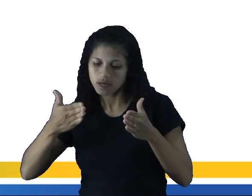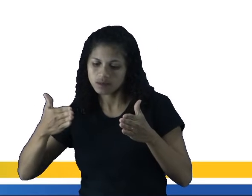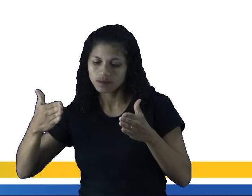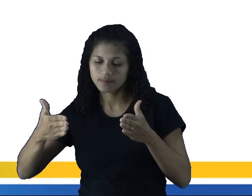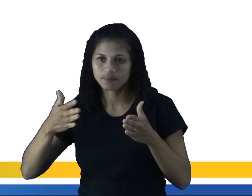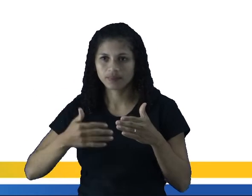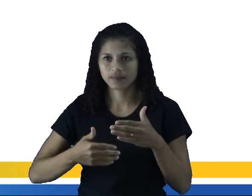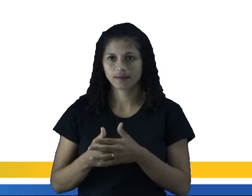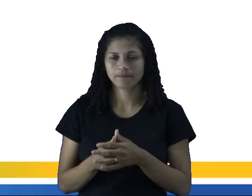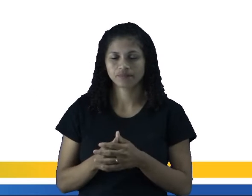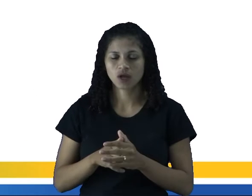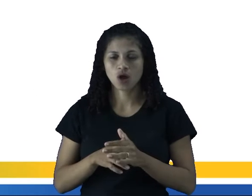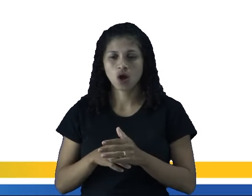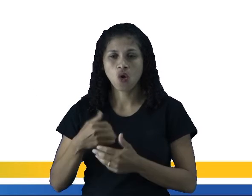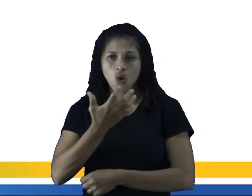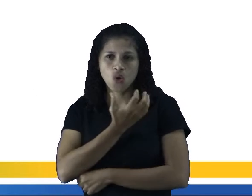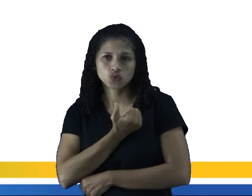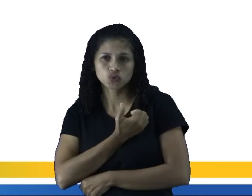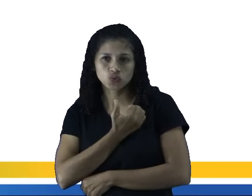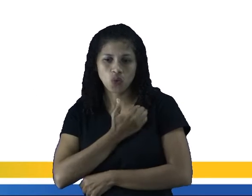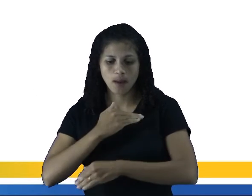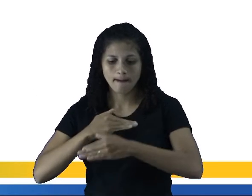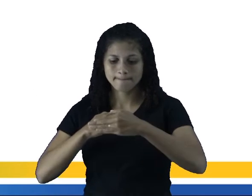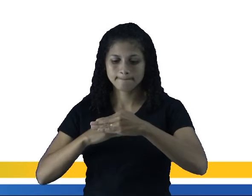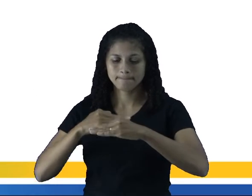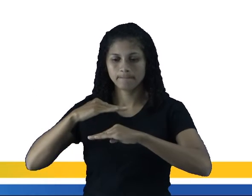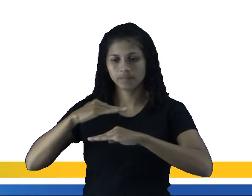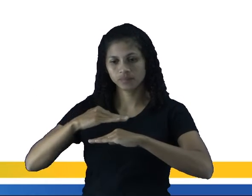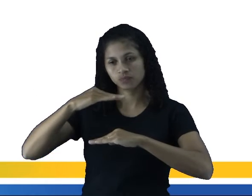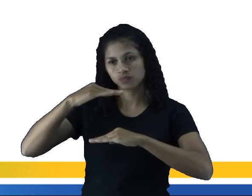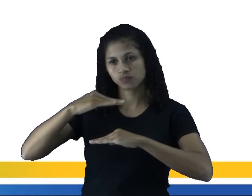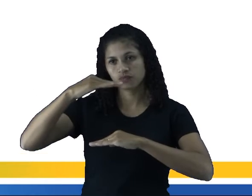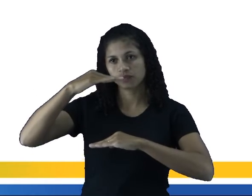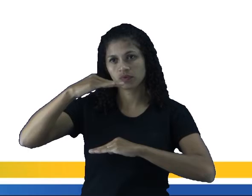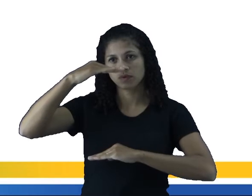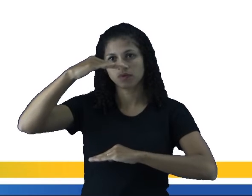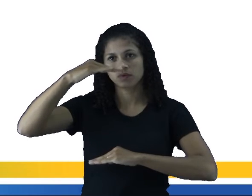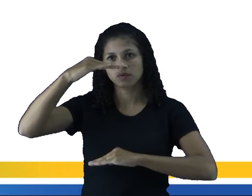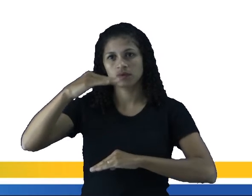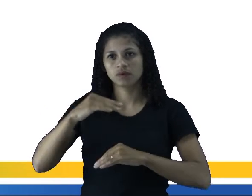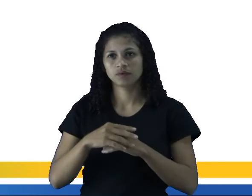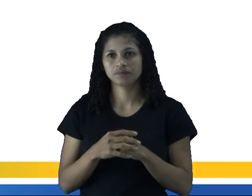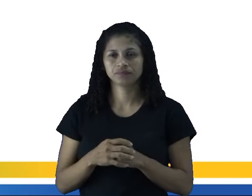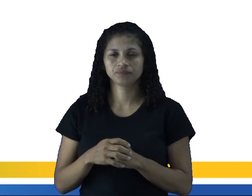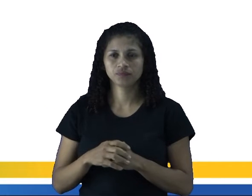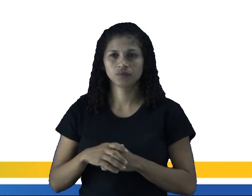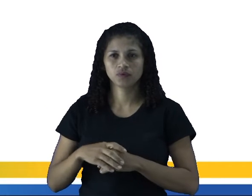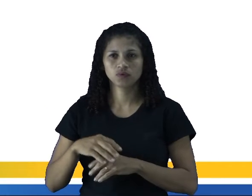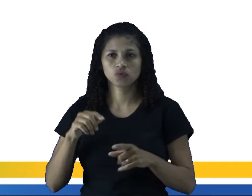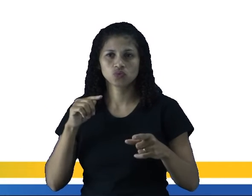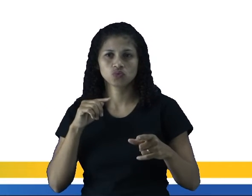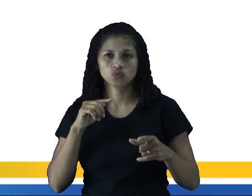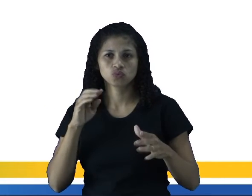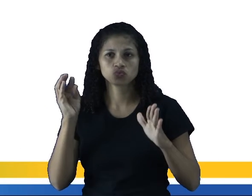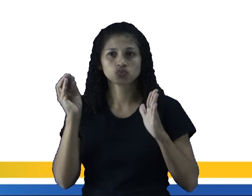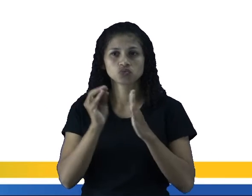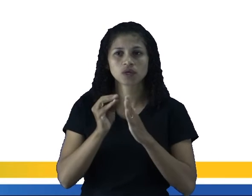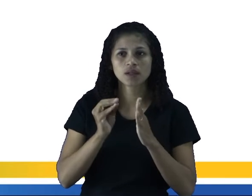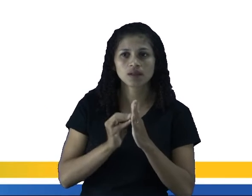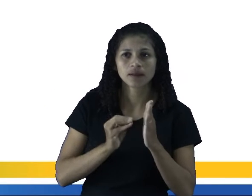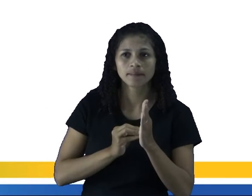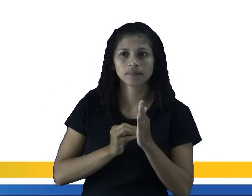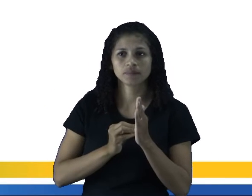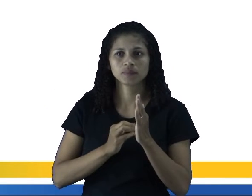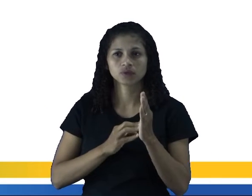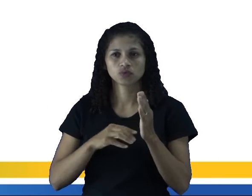O número de camadas, né, que cada um desses átomos vão possuir. Então os elementos aqui do primeiro período, né, o hidrogênio